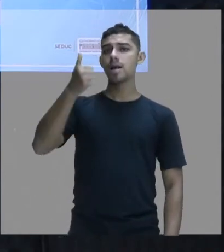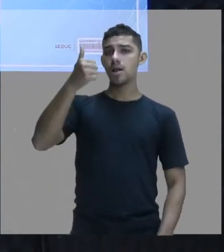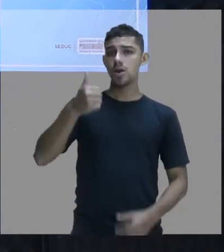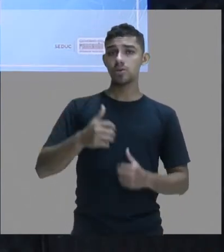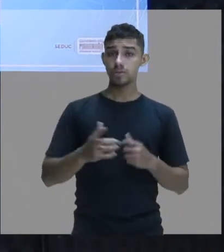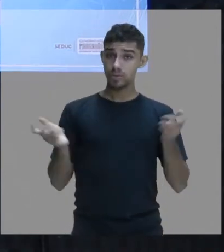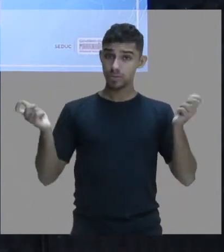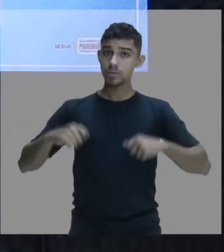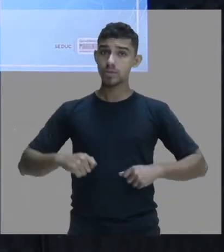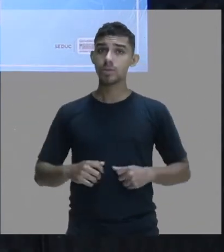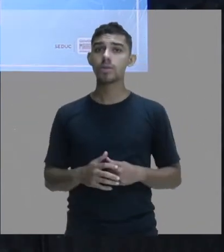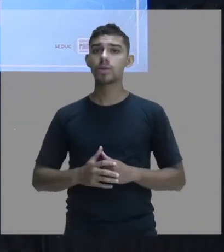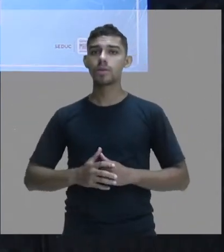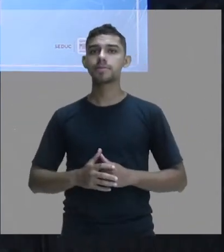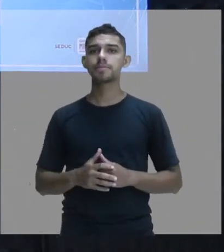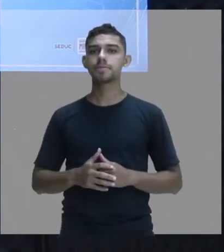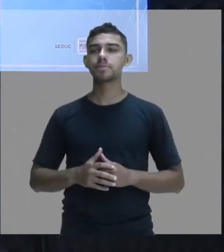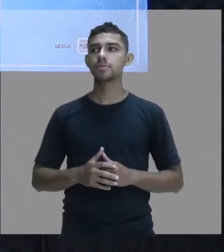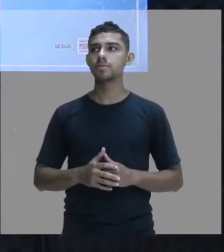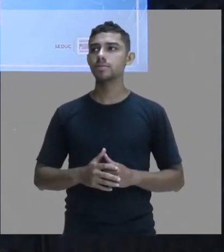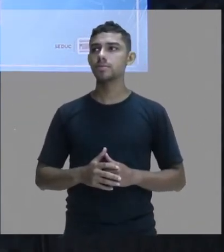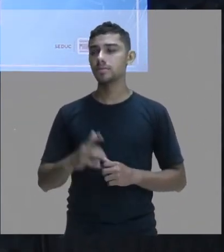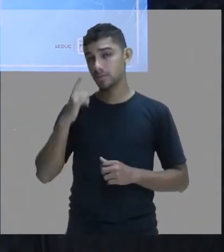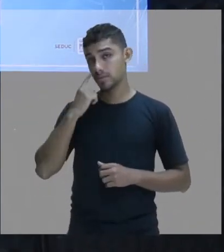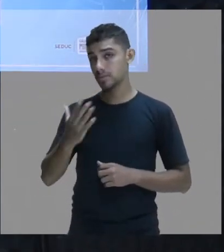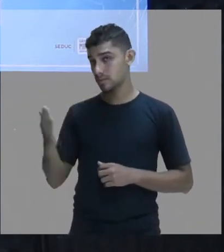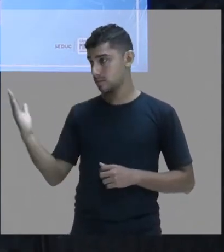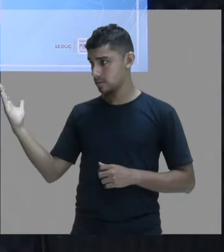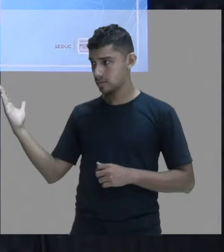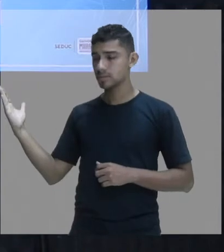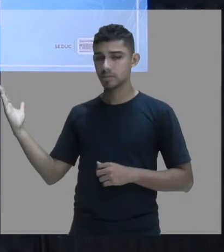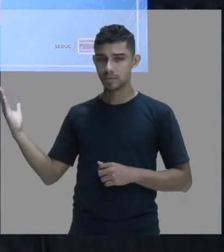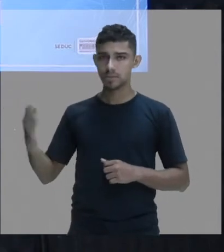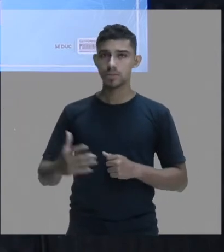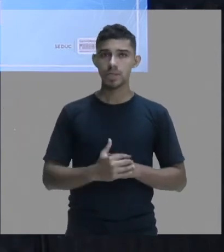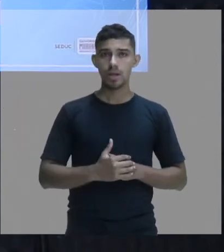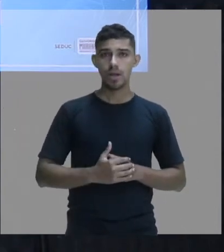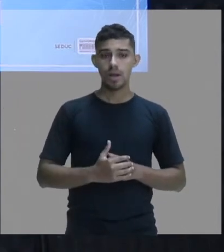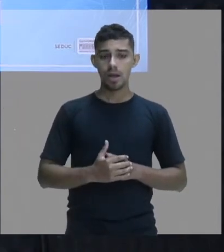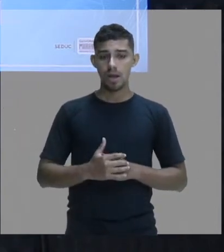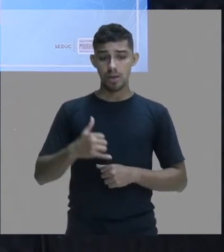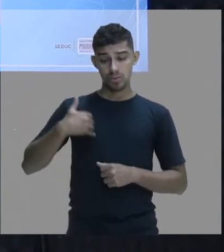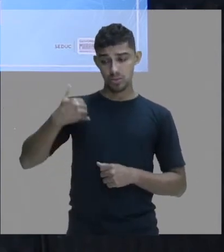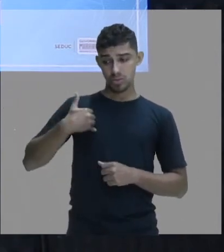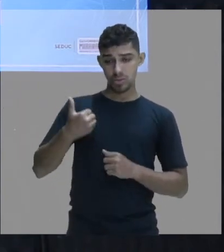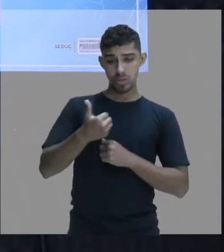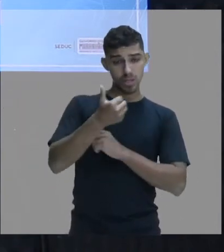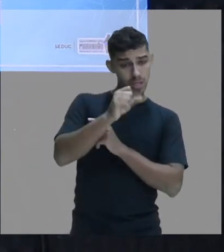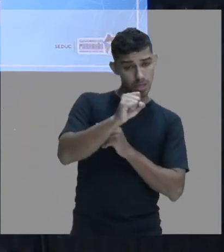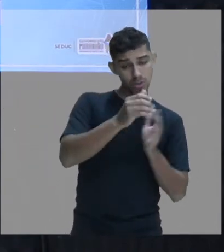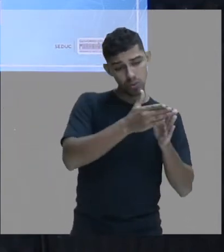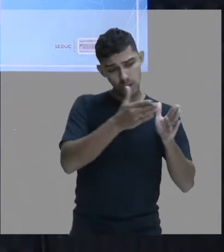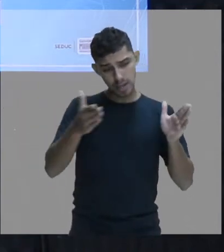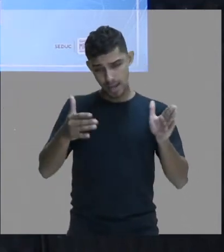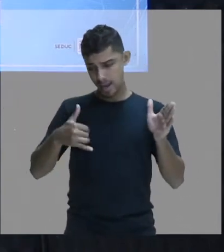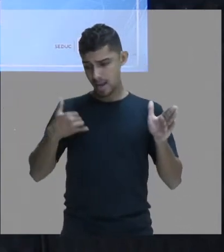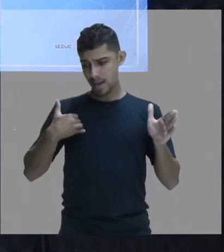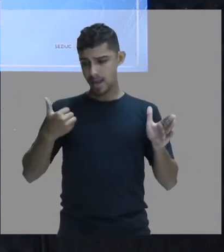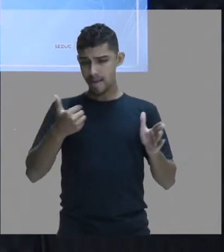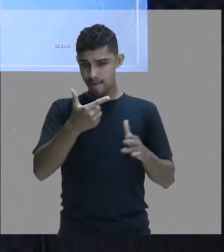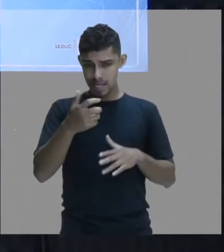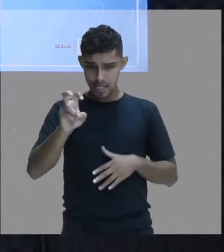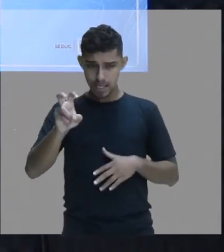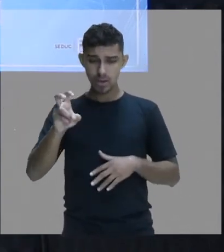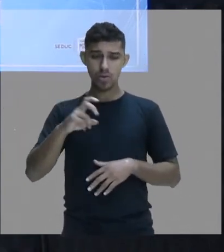nós vivemos melhor, digamos assim. Então, tá aqui, eu coloquei esse quadro aqui, ó. Um indivíduo de 18 a 25 anos, se ele tiver